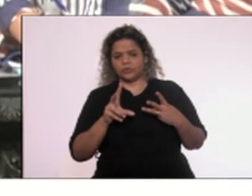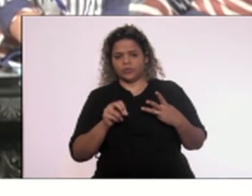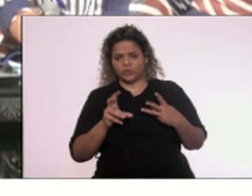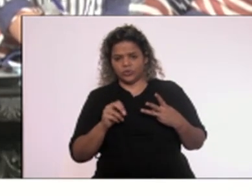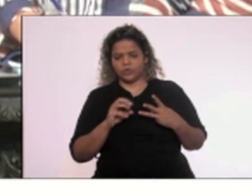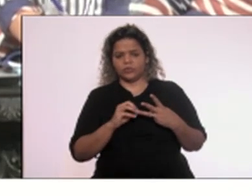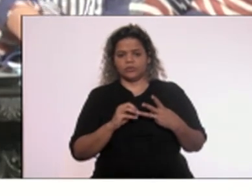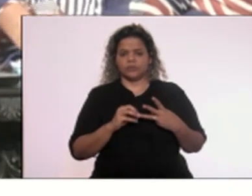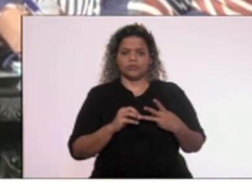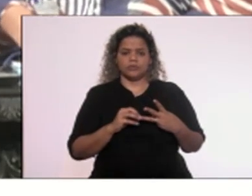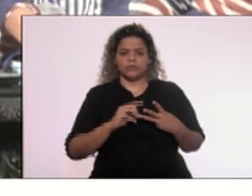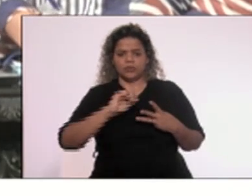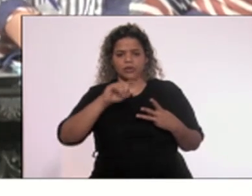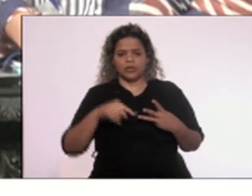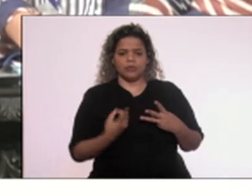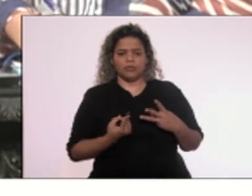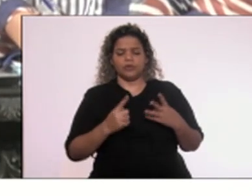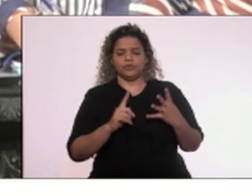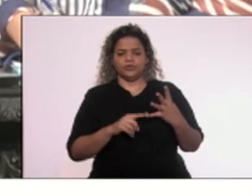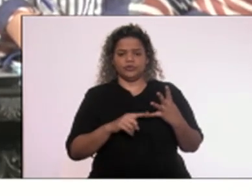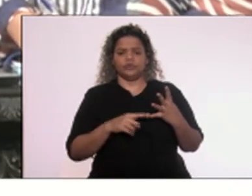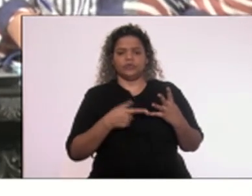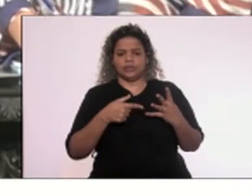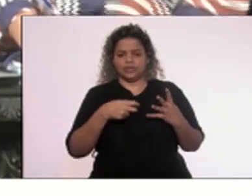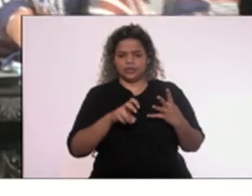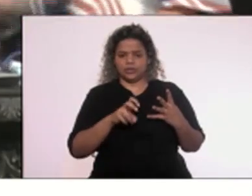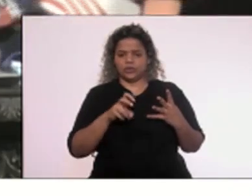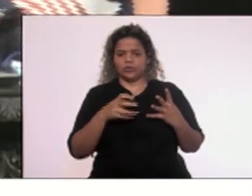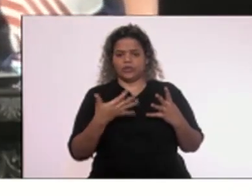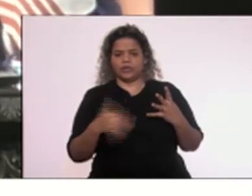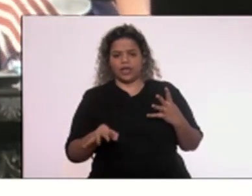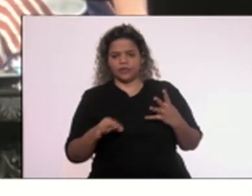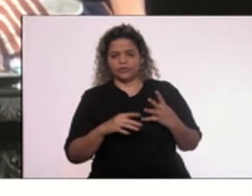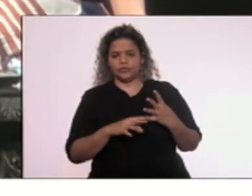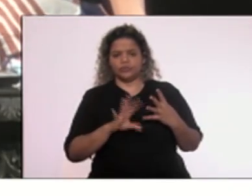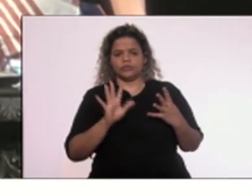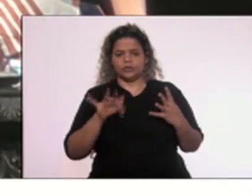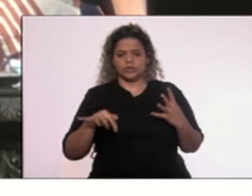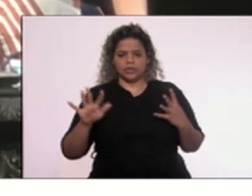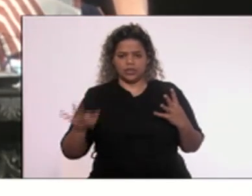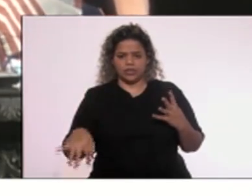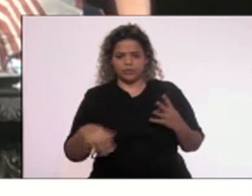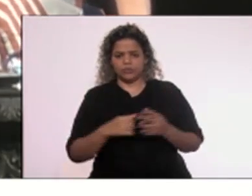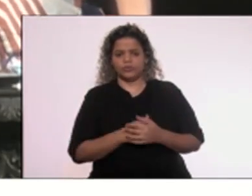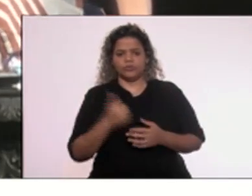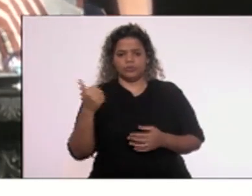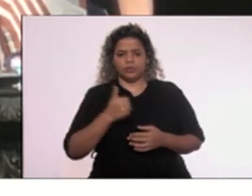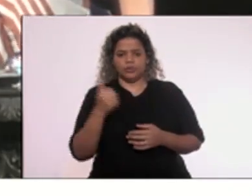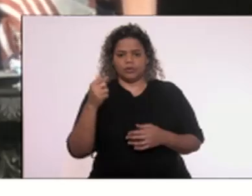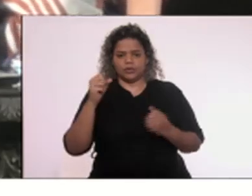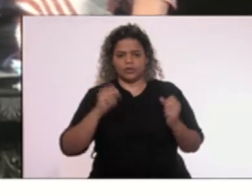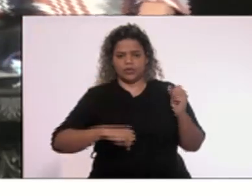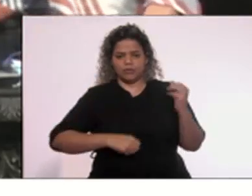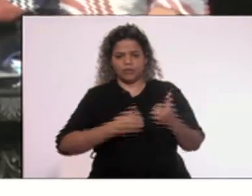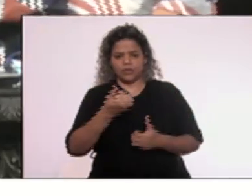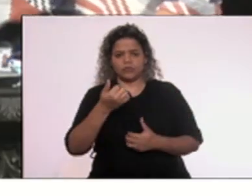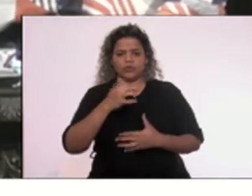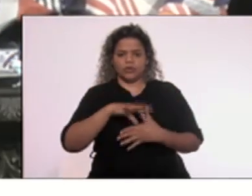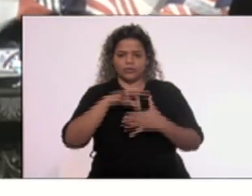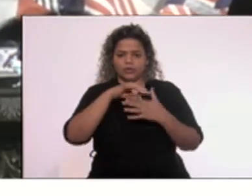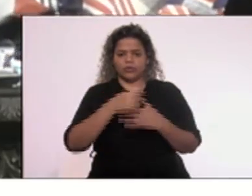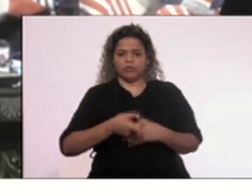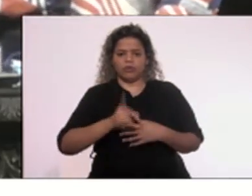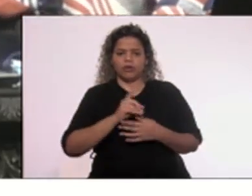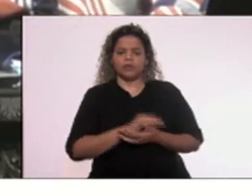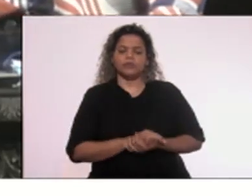às 15h e 17h10 a 4ª extraordinária, encerramos o primeiro semestre. Colégio de líderes, 13